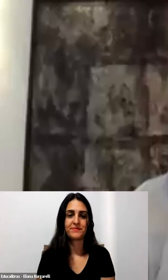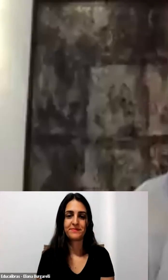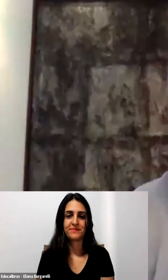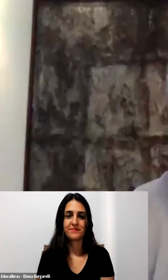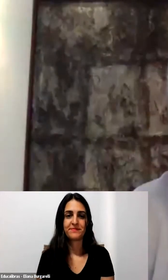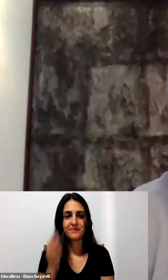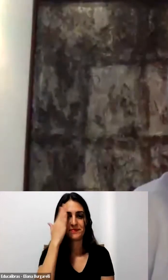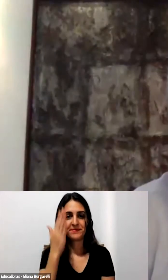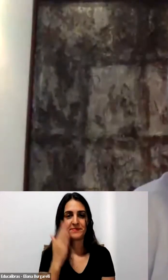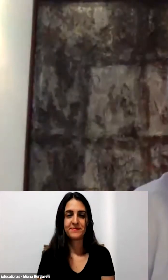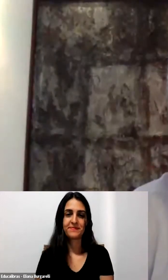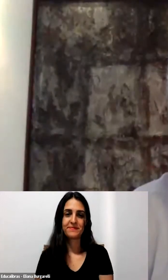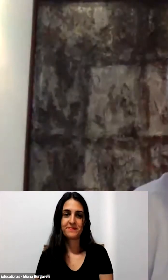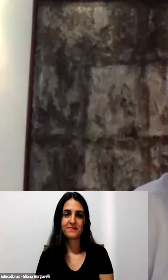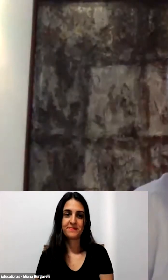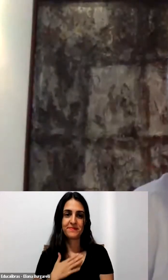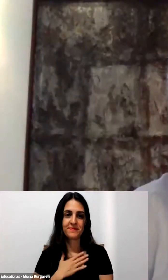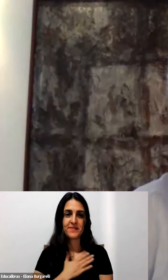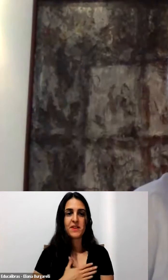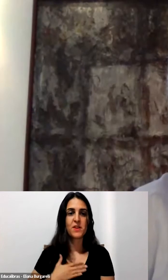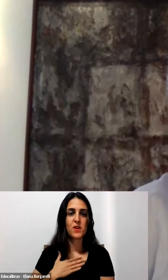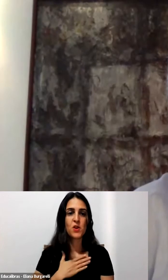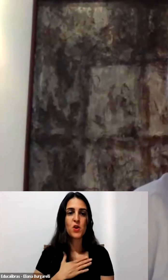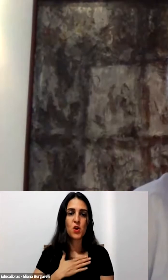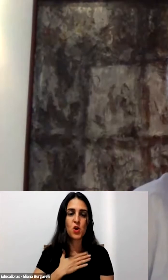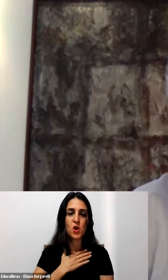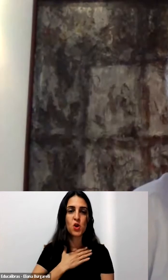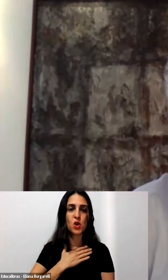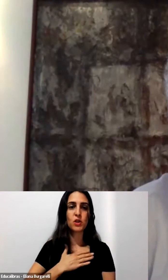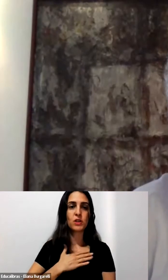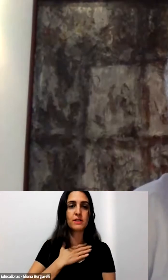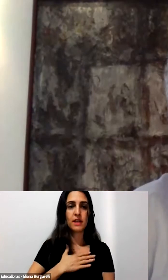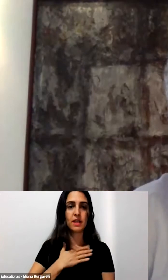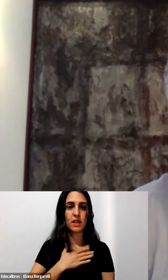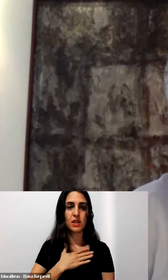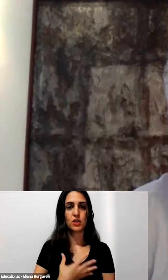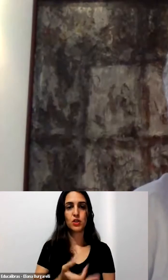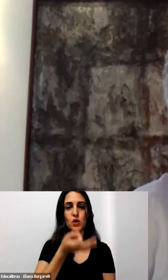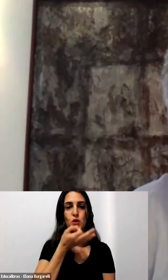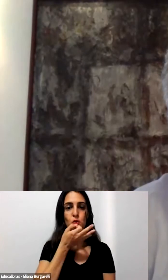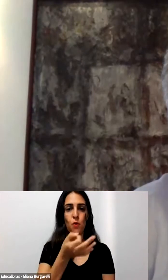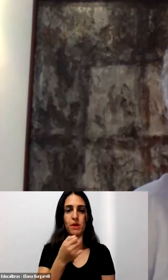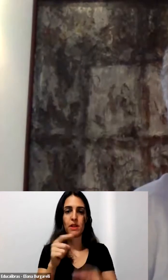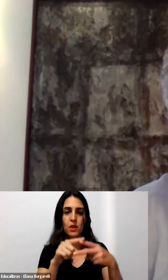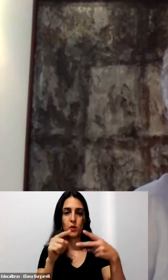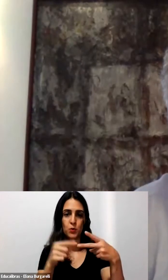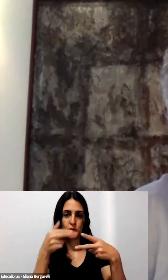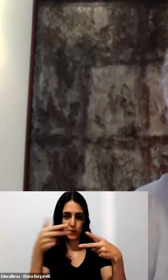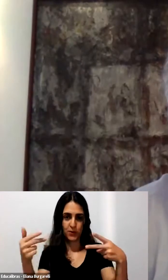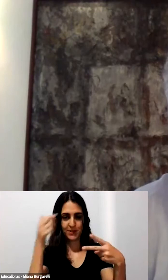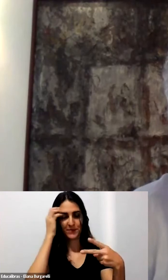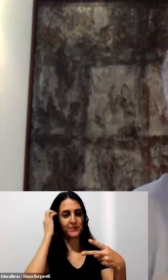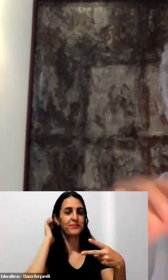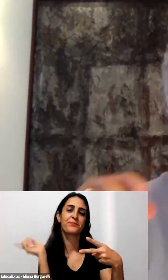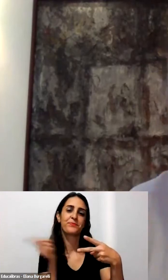A Chay não vai falar? Ela vai querer responder? Não sei. Porque foi mencionada a questão indígena, depois eu falo sobre a perspectiva